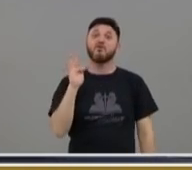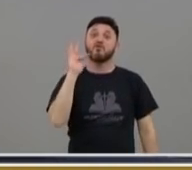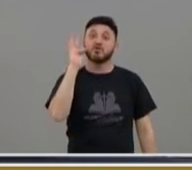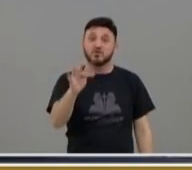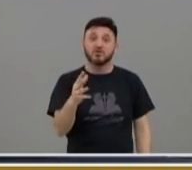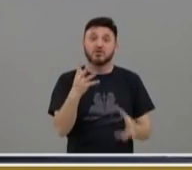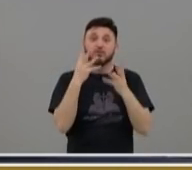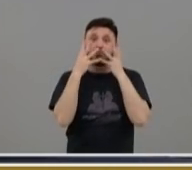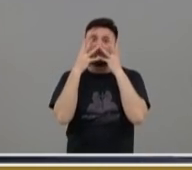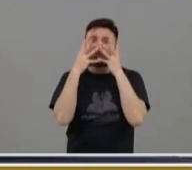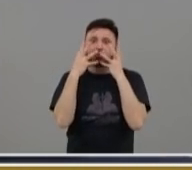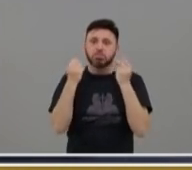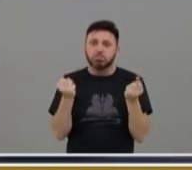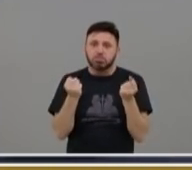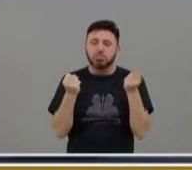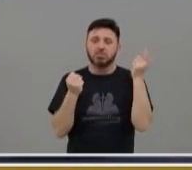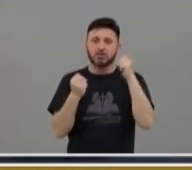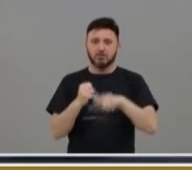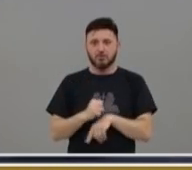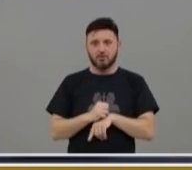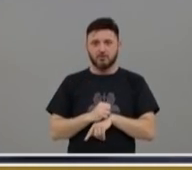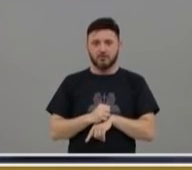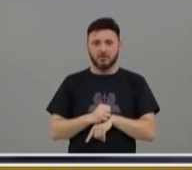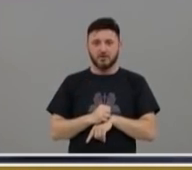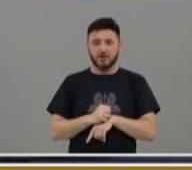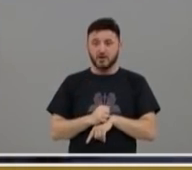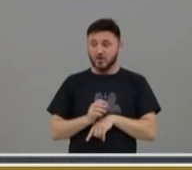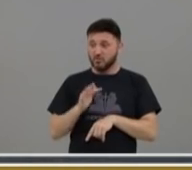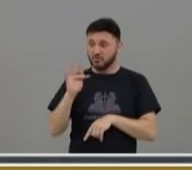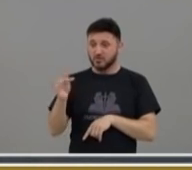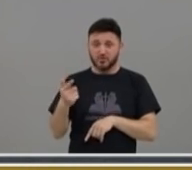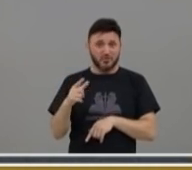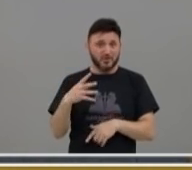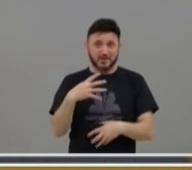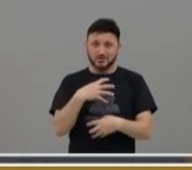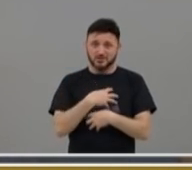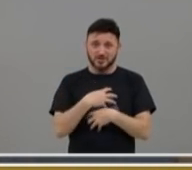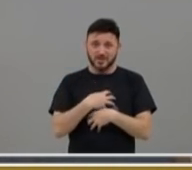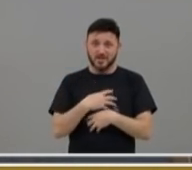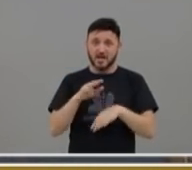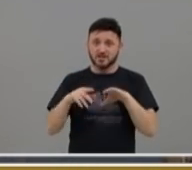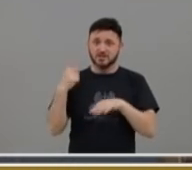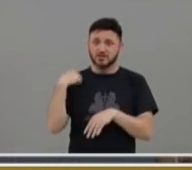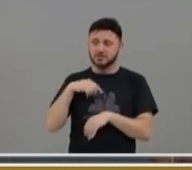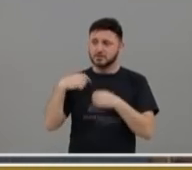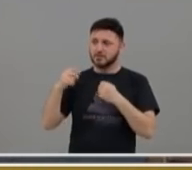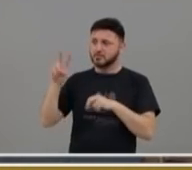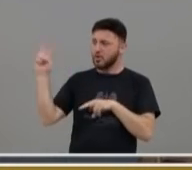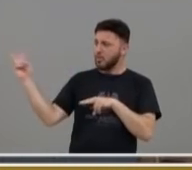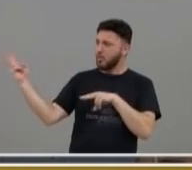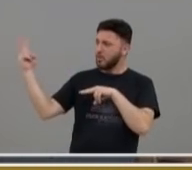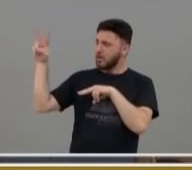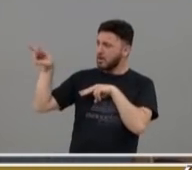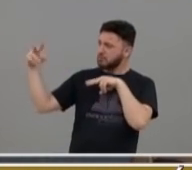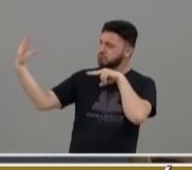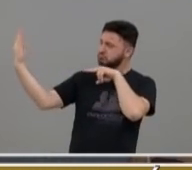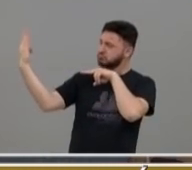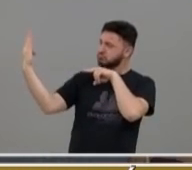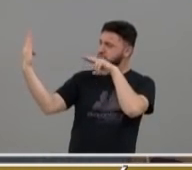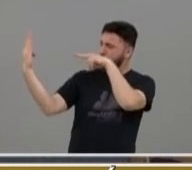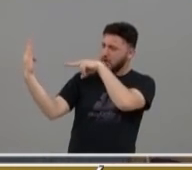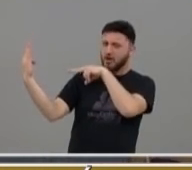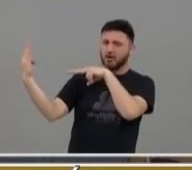jeito. Vai chegar uma hora que não tem mais jeito, e às vezes nós temos que olhar para nós e aceitar aquilo que